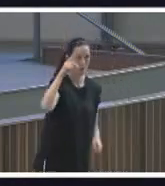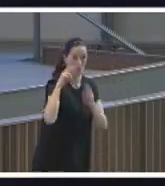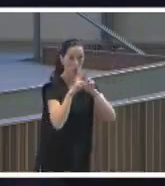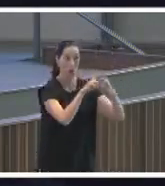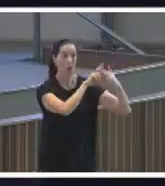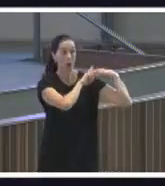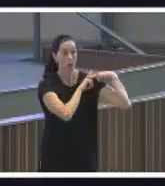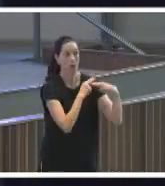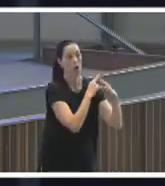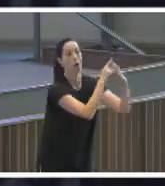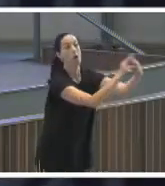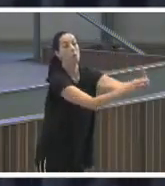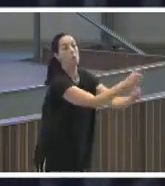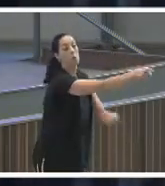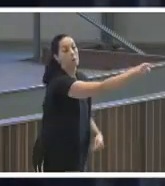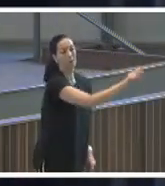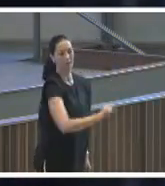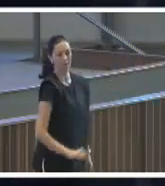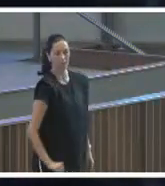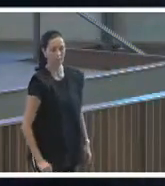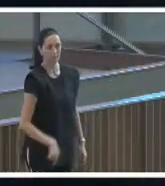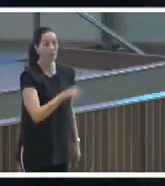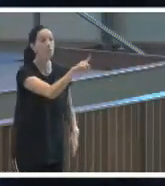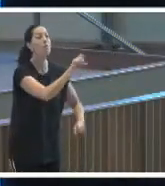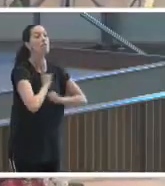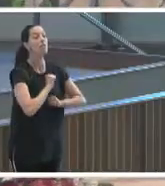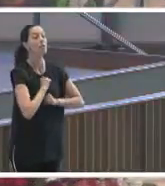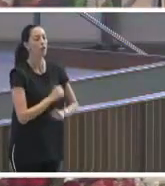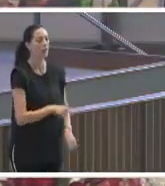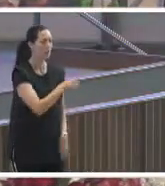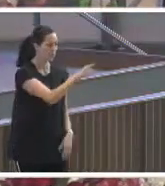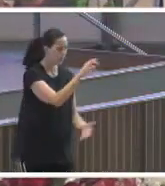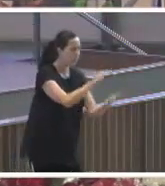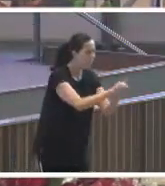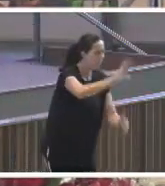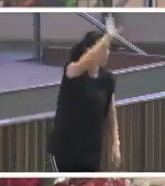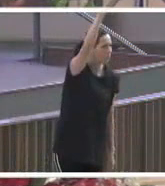porque você é sacerdote. Quantos são casados aqui?